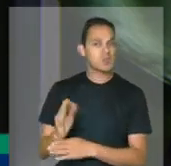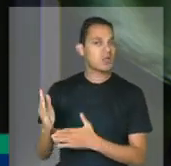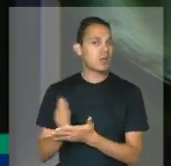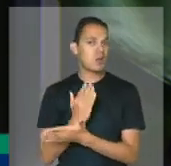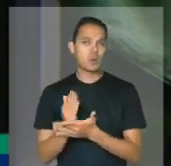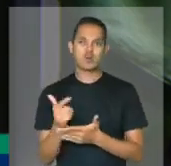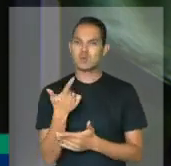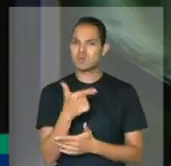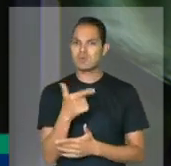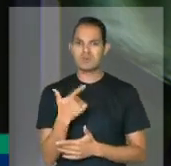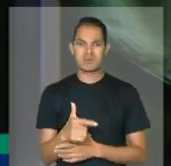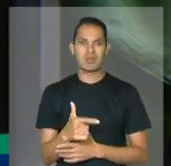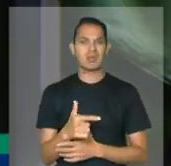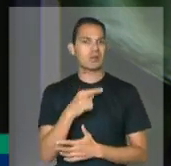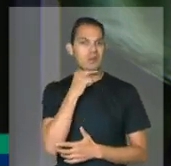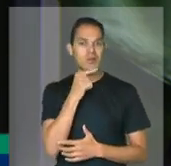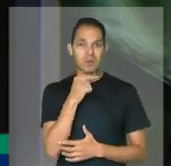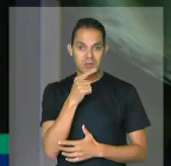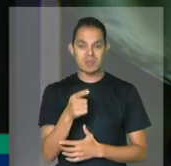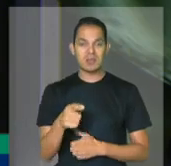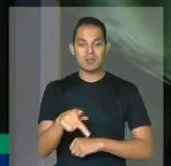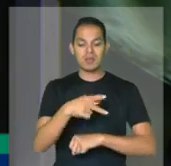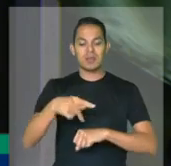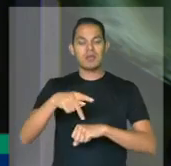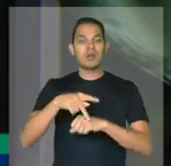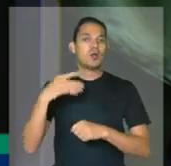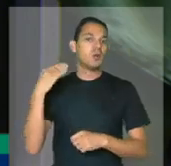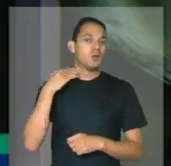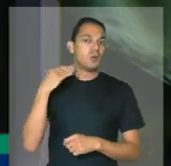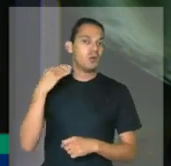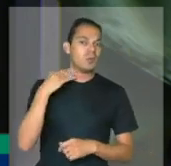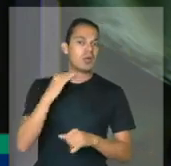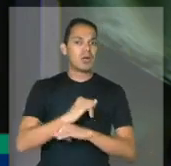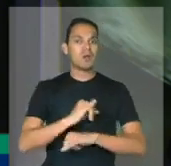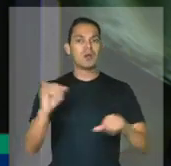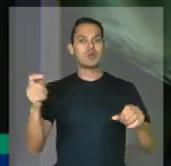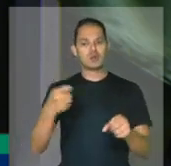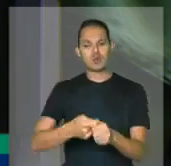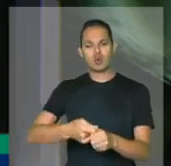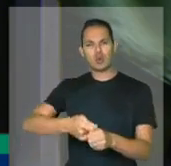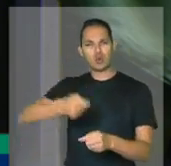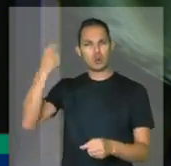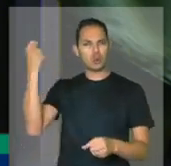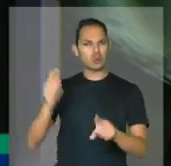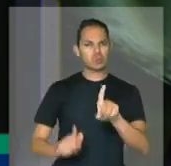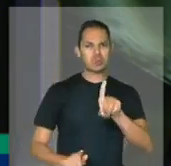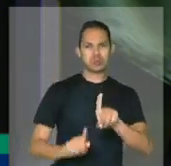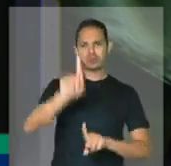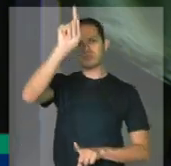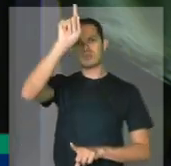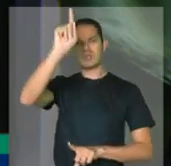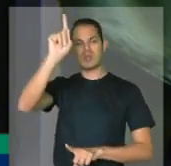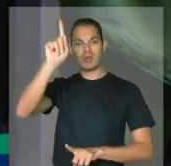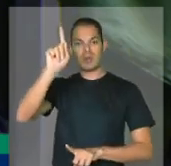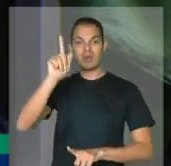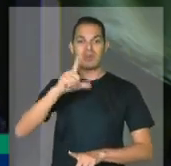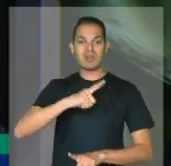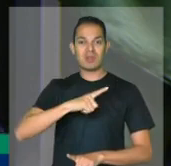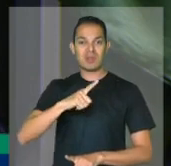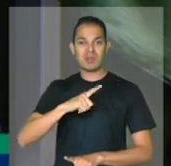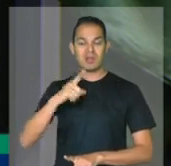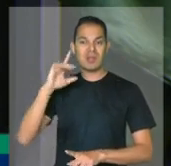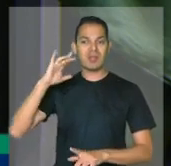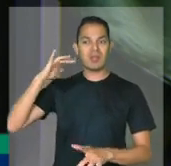casas. Num país, enquanto os bancos anunciam lucros recordes, nós temos o maior número